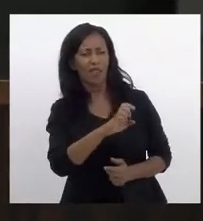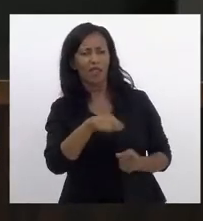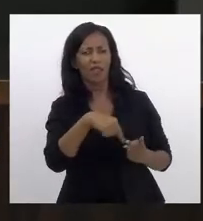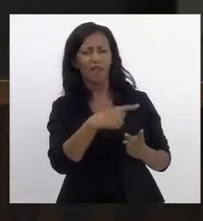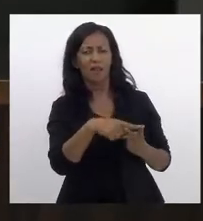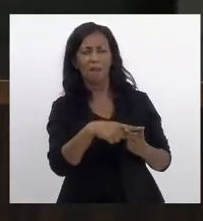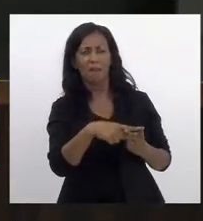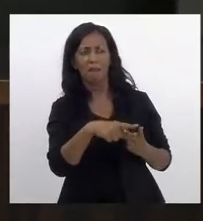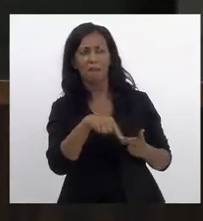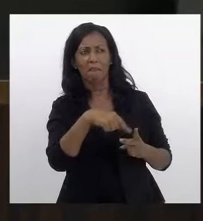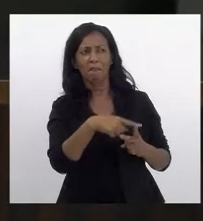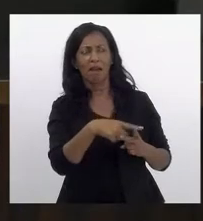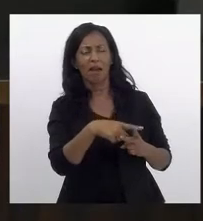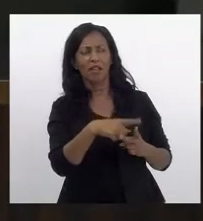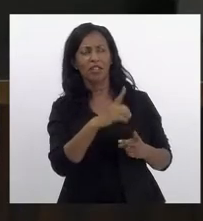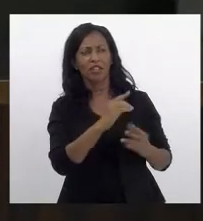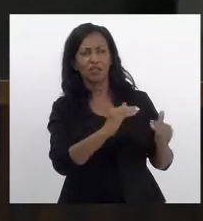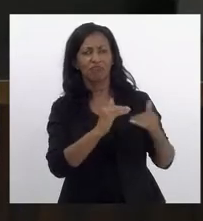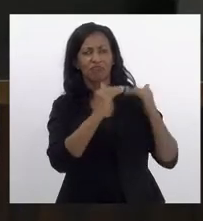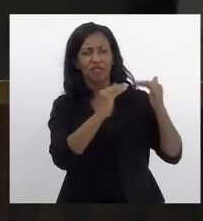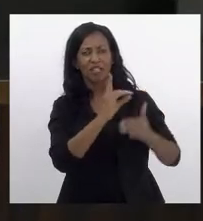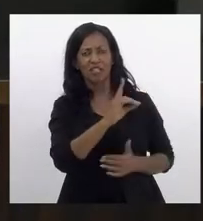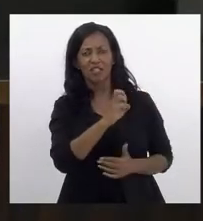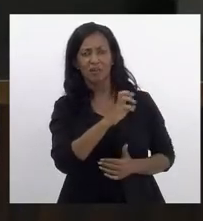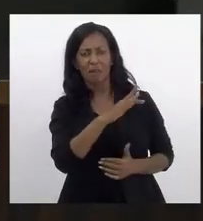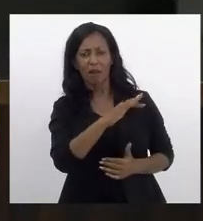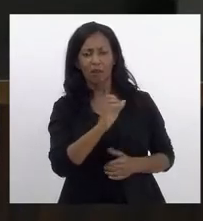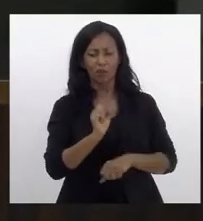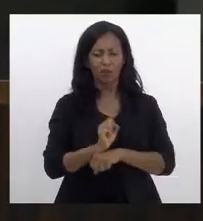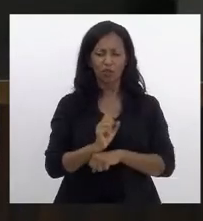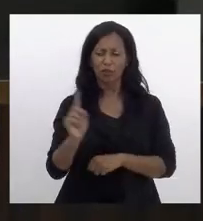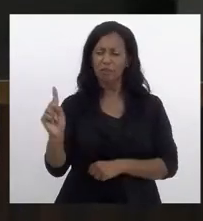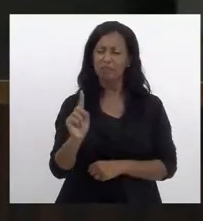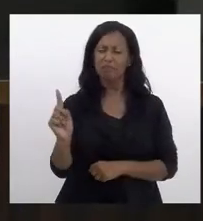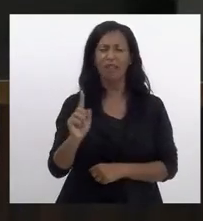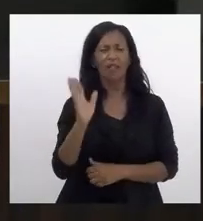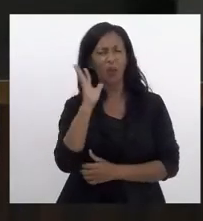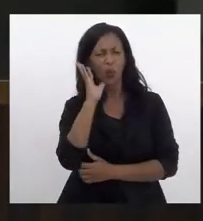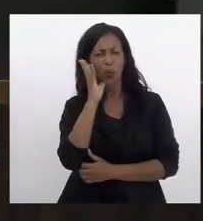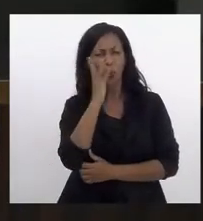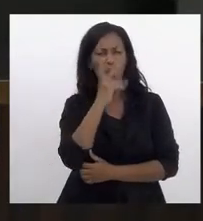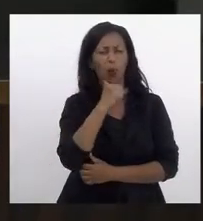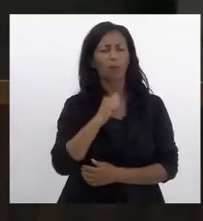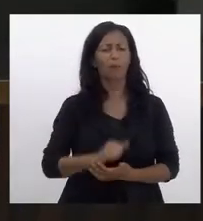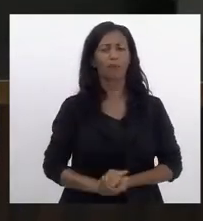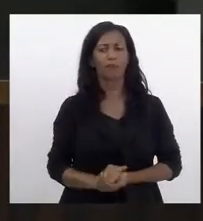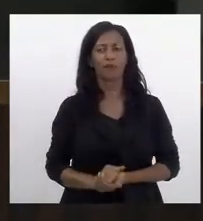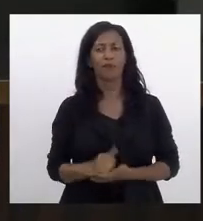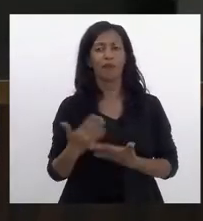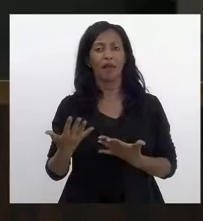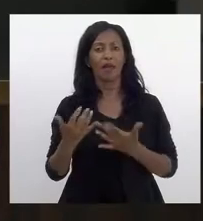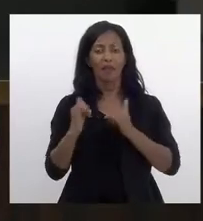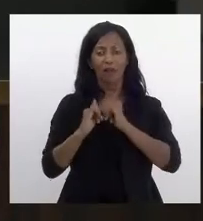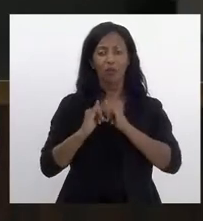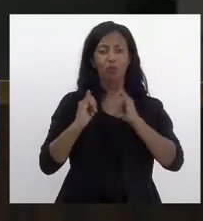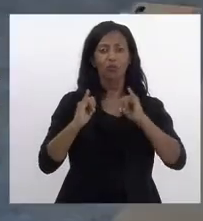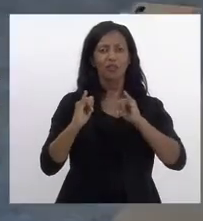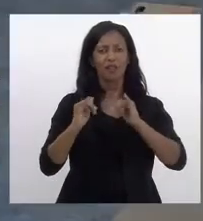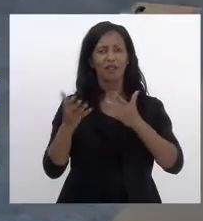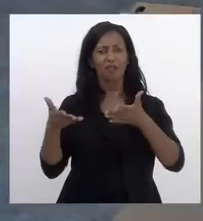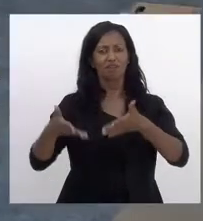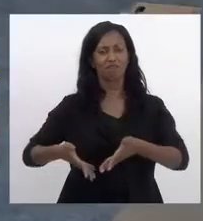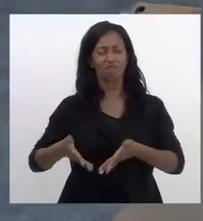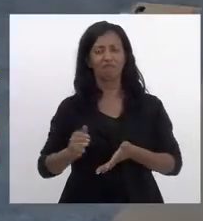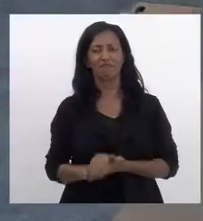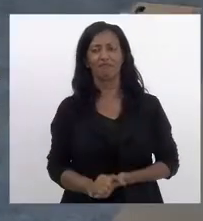mais desembargador Ricardo. E aí eu esperando ele, não chegava, aí veio anunciaram ele. Está